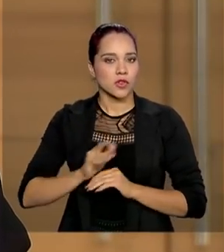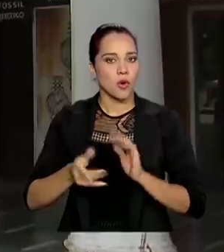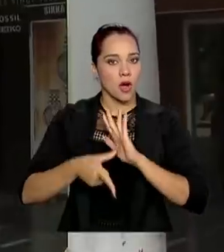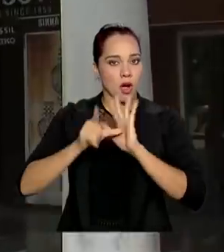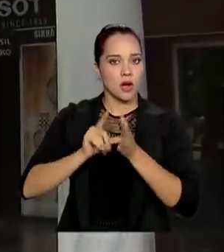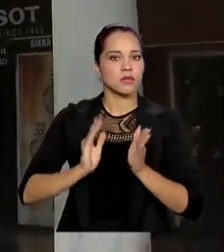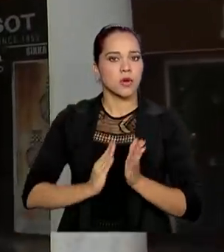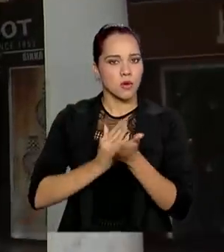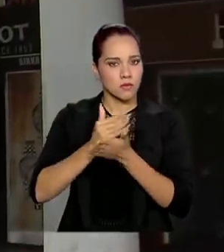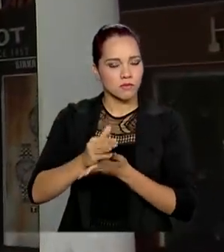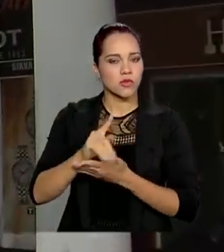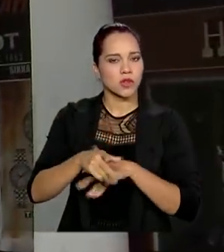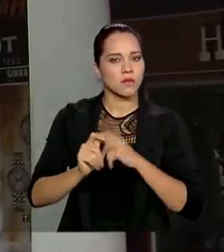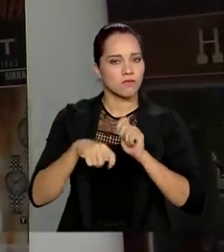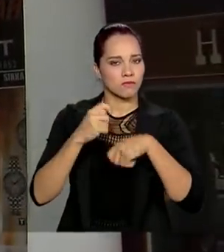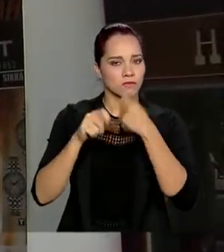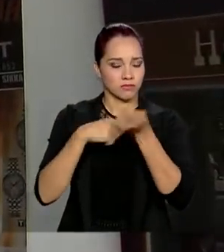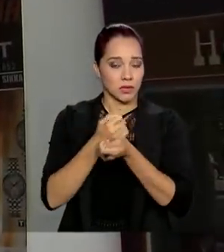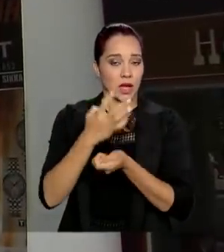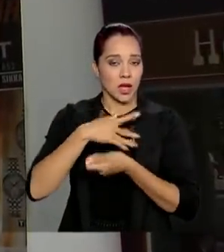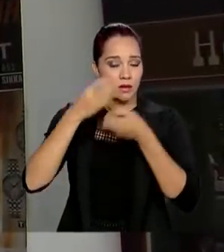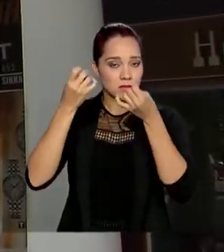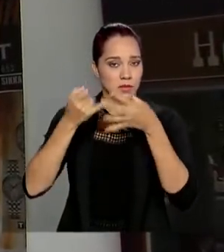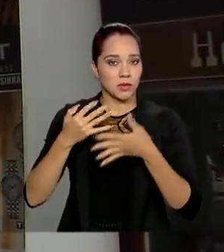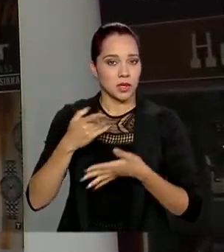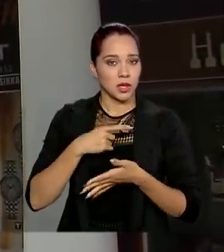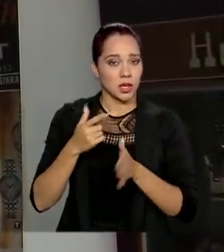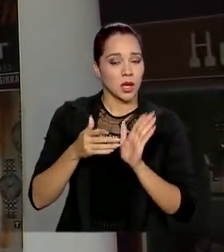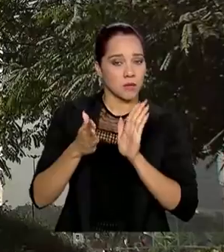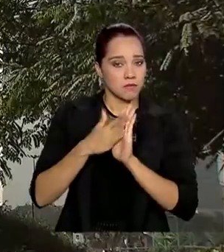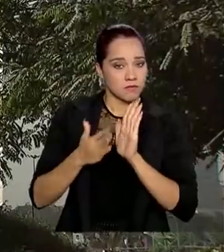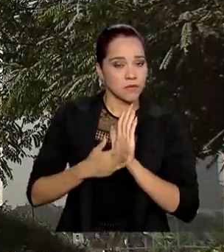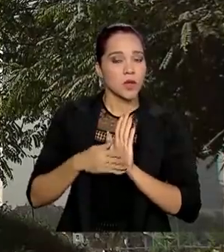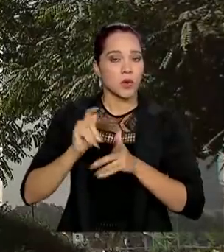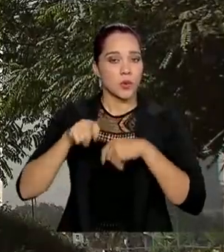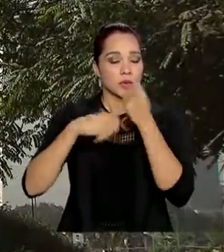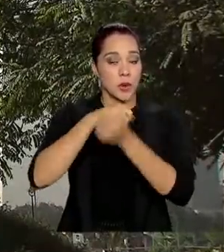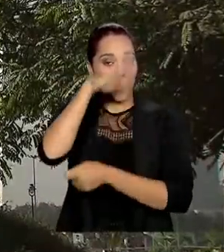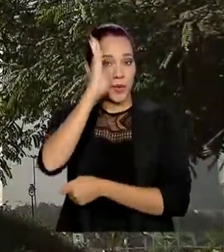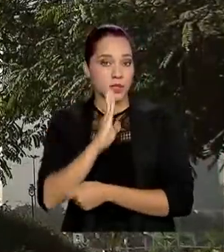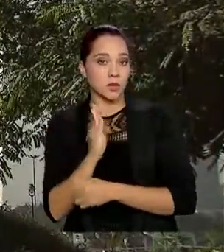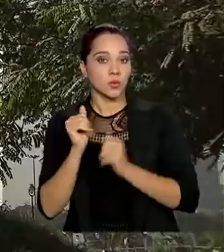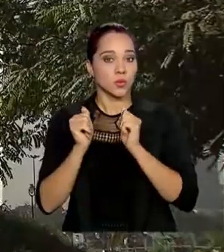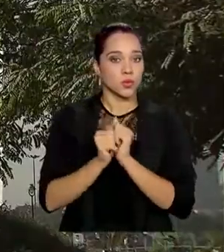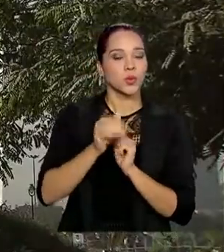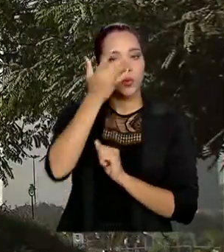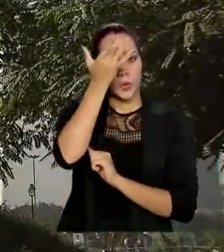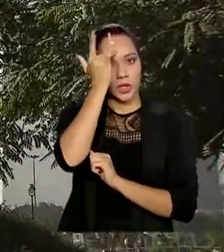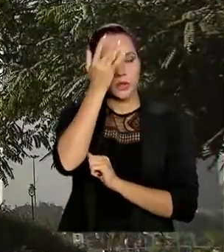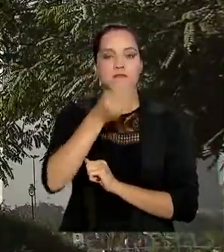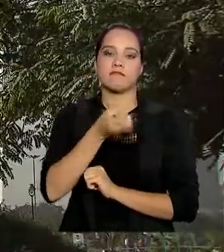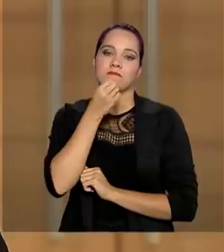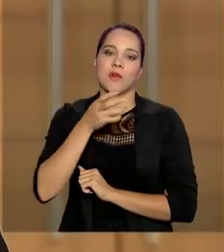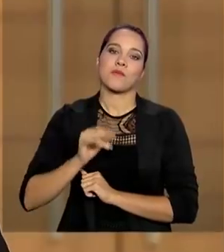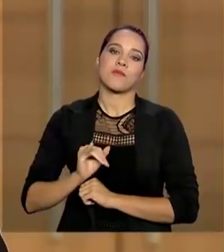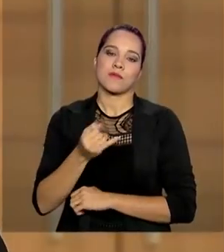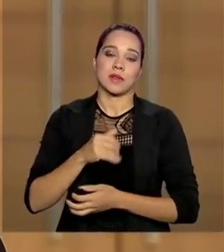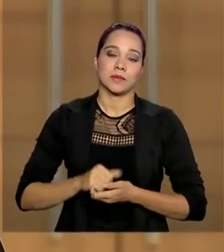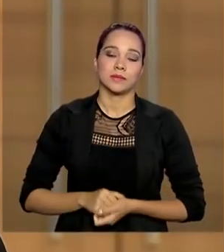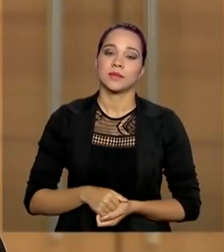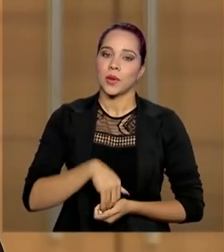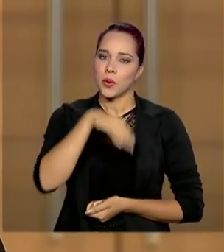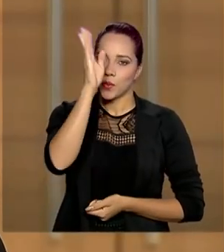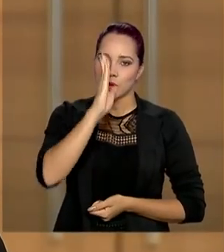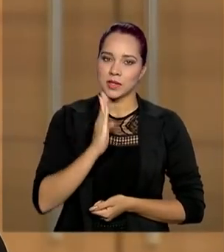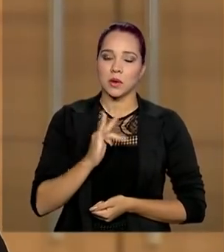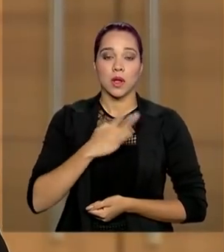dentro albuquerque destaca que as faltas comerciais brasil índia são complementares com boas oportunidades o brasil é